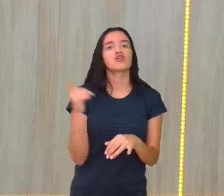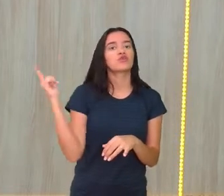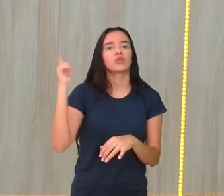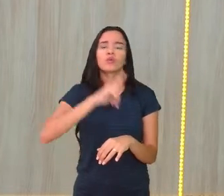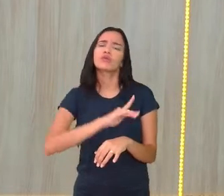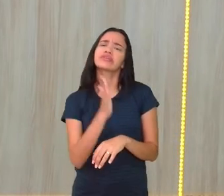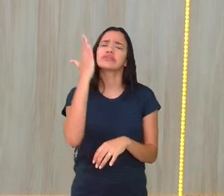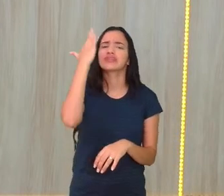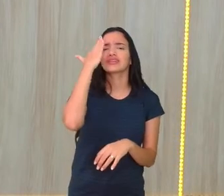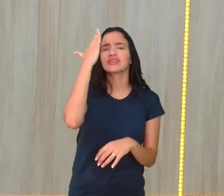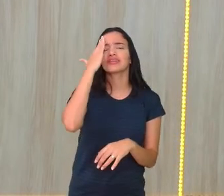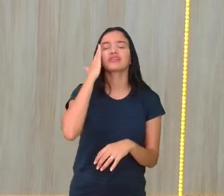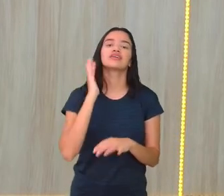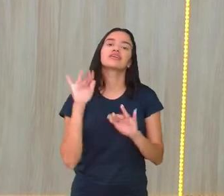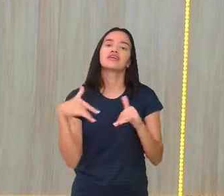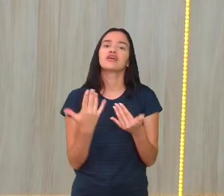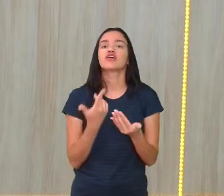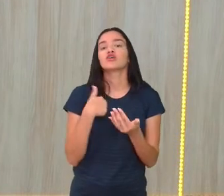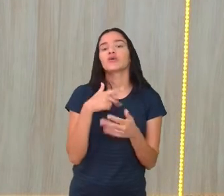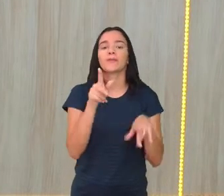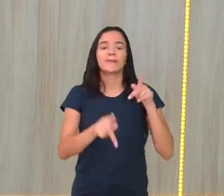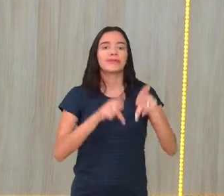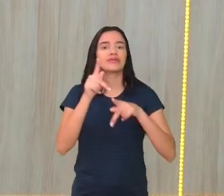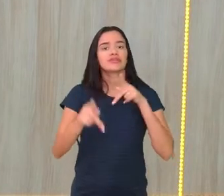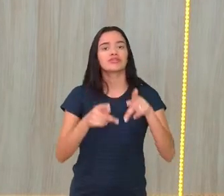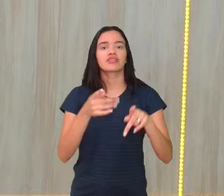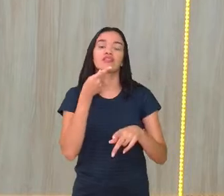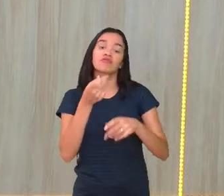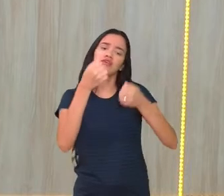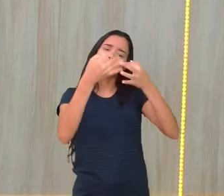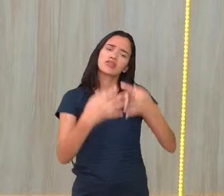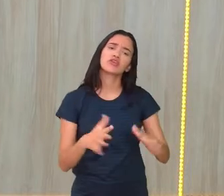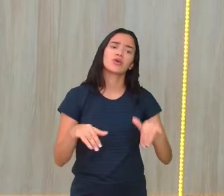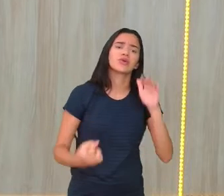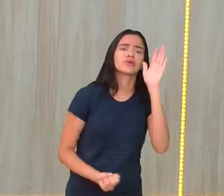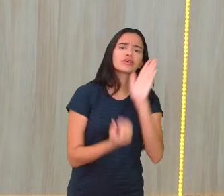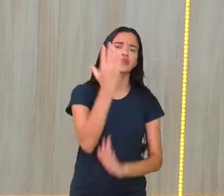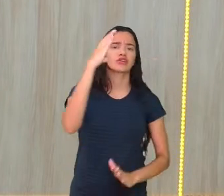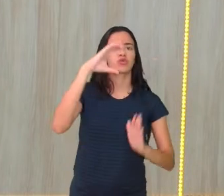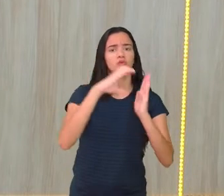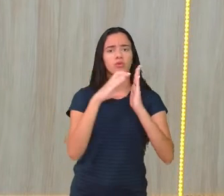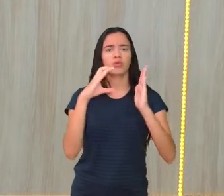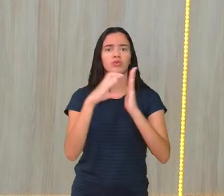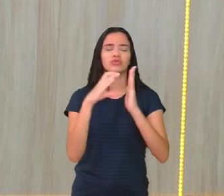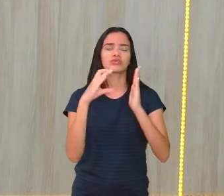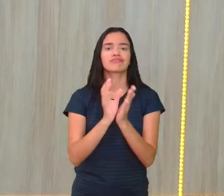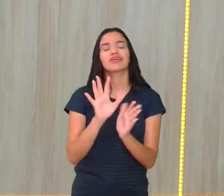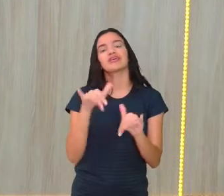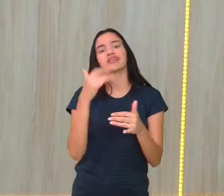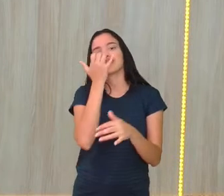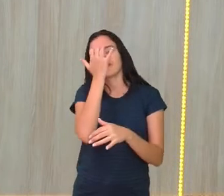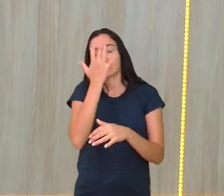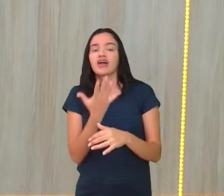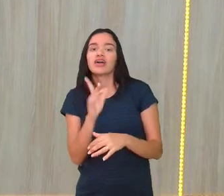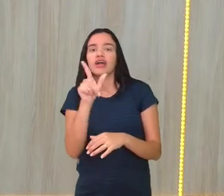consigo entender direitinho, né, o que o pessoal está falando, eu crio um código ali de fácil, né,